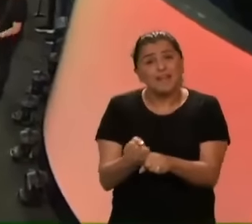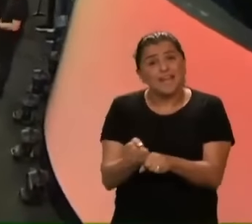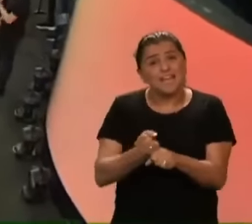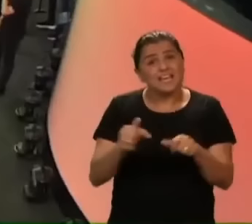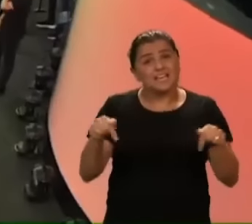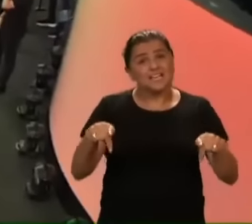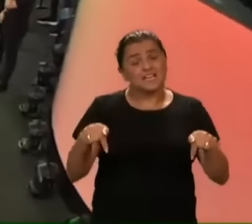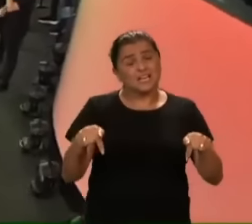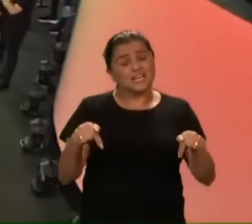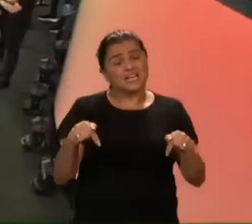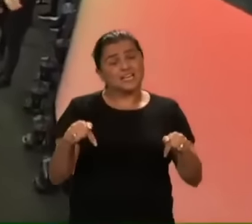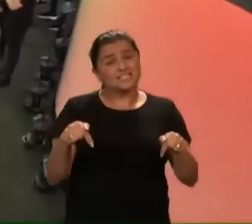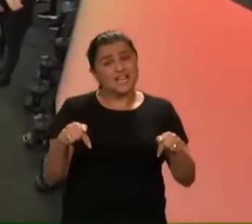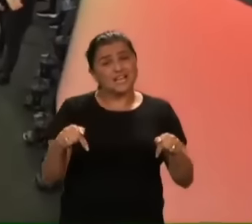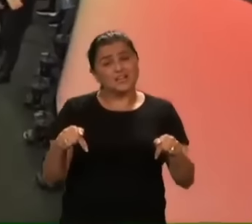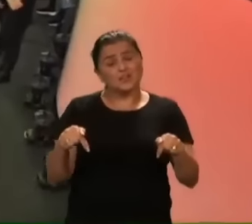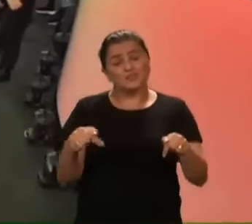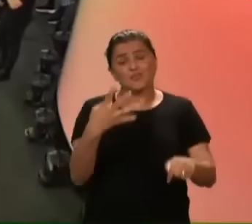de carreira.